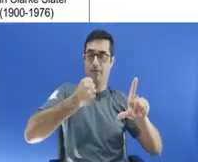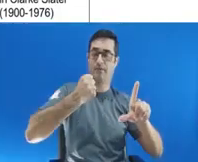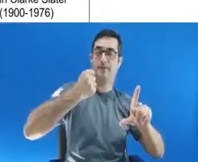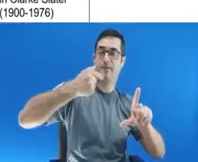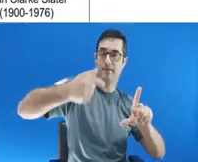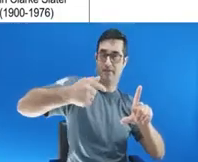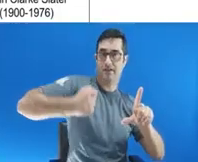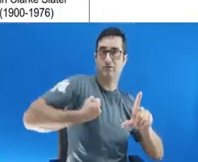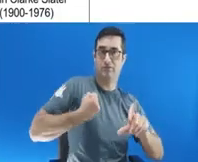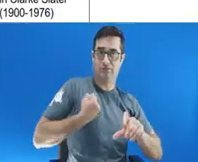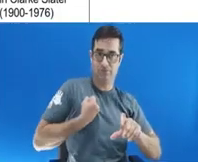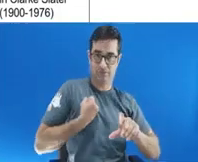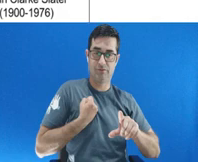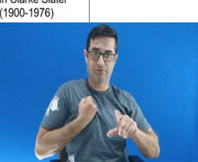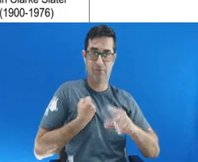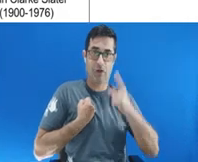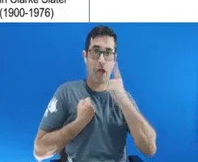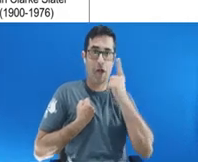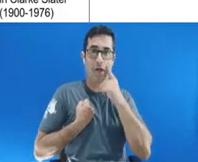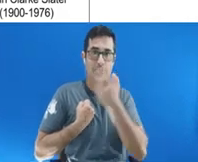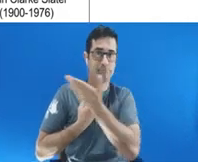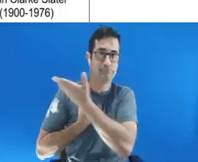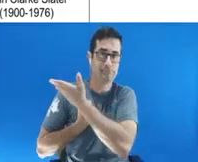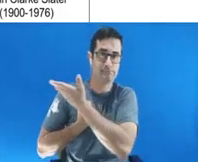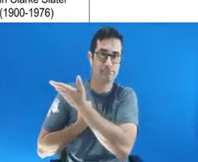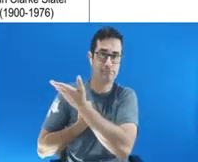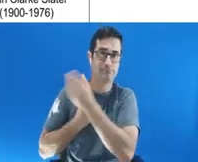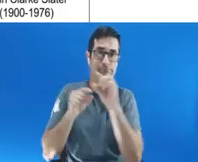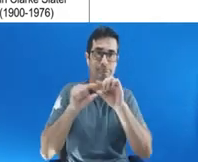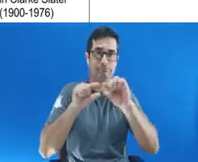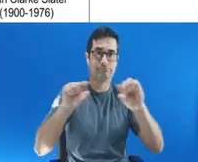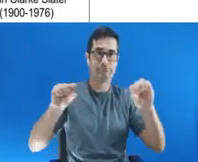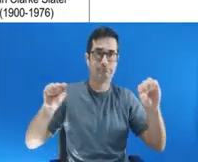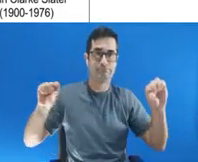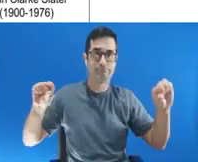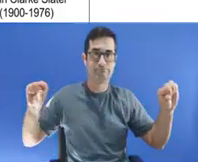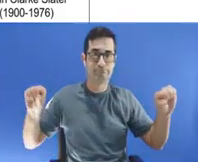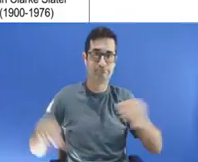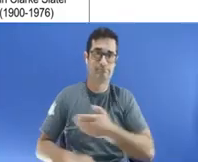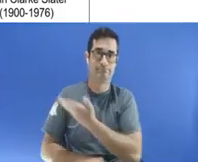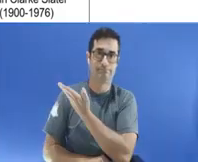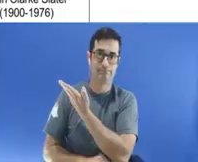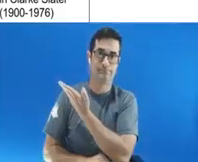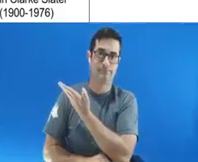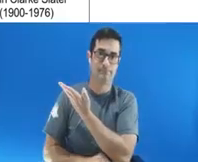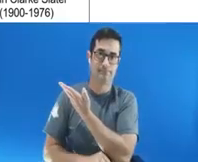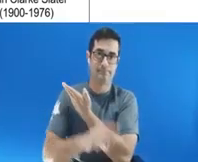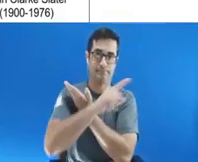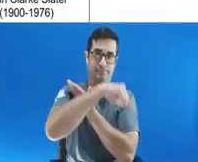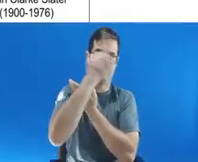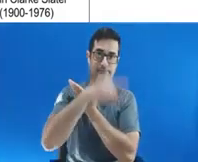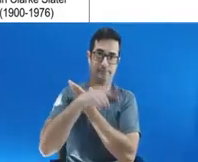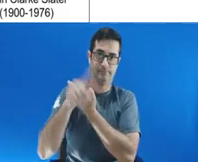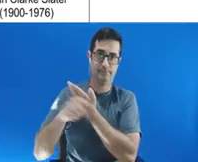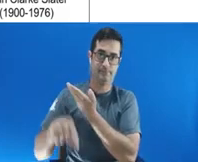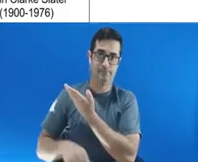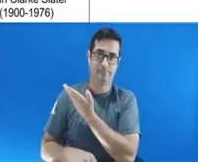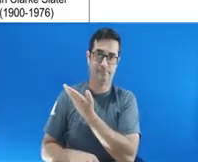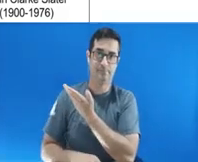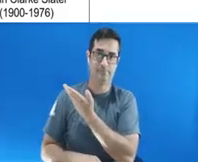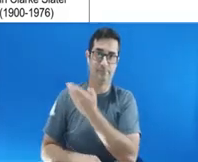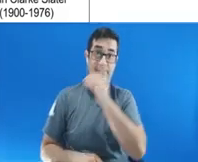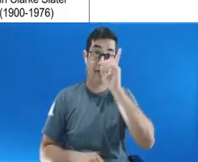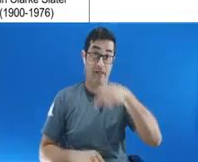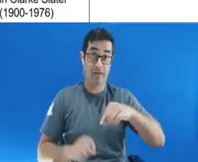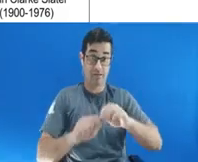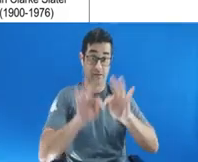dele, que é o frâncio. Então, tá aqui, ó. Se eu voltar ali, é esse último elemento